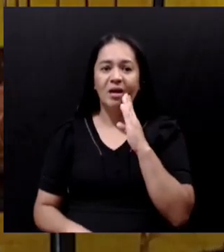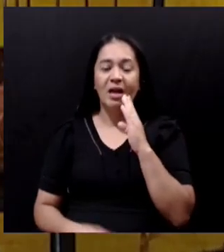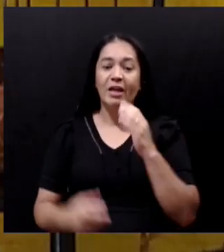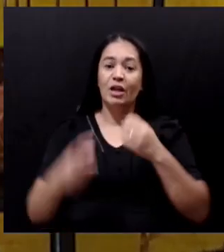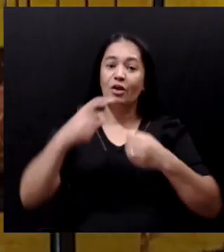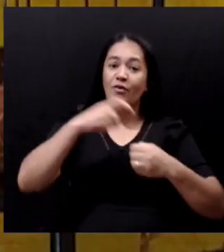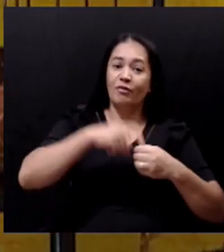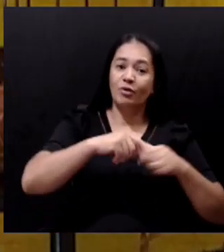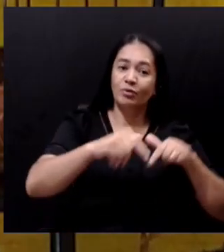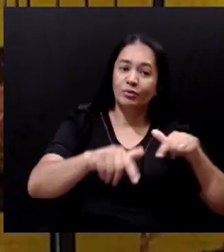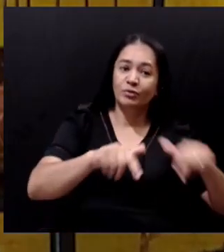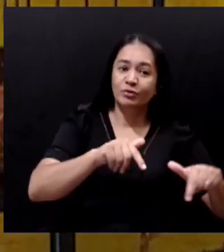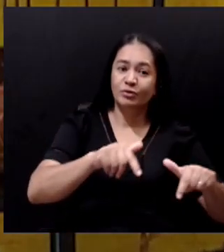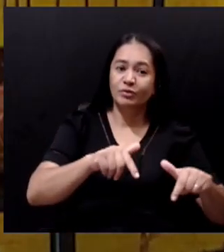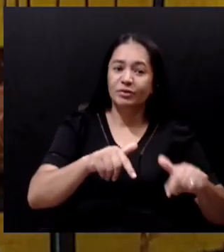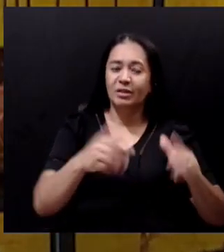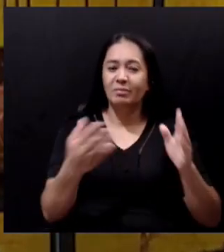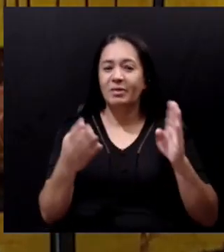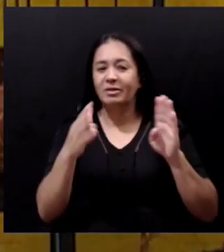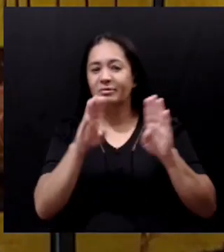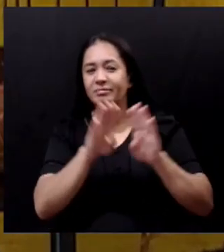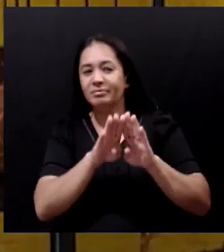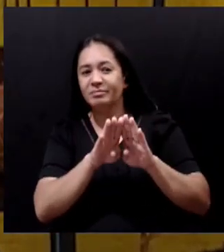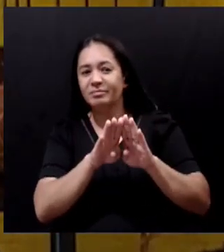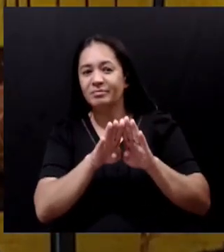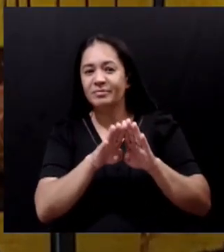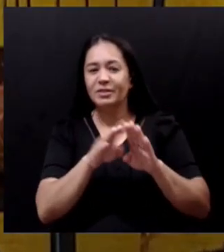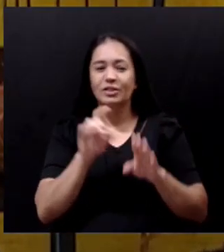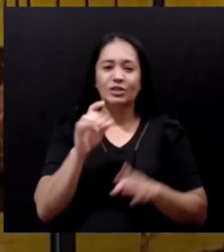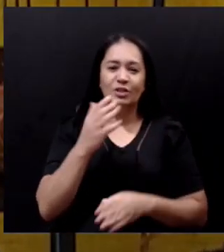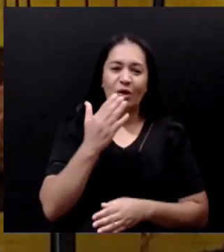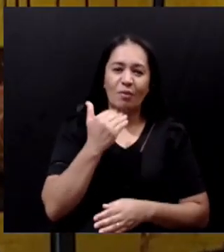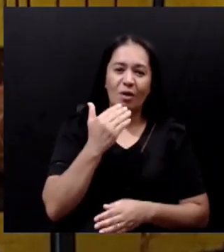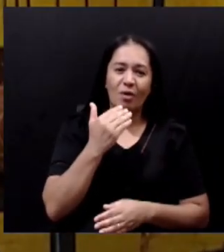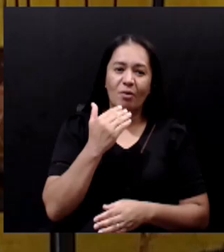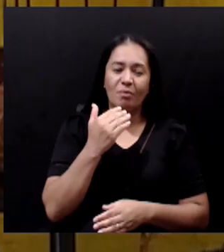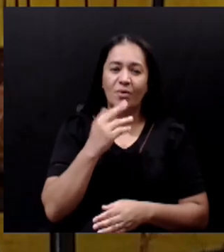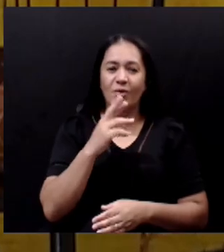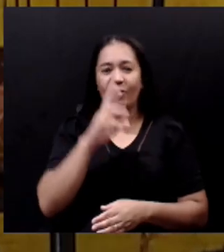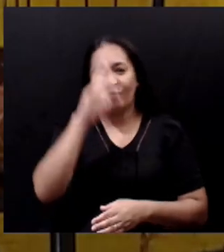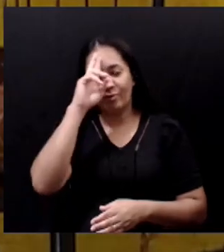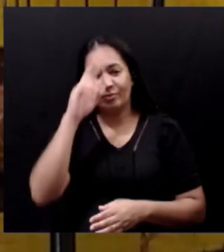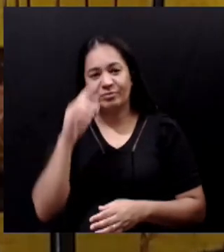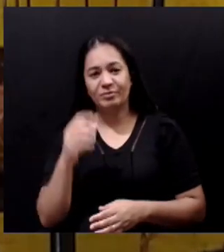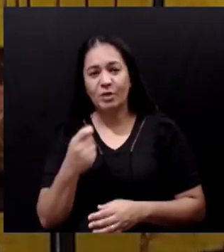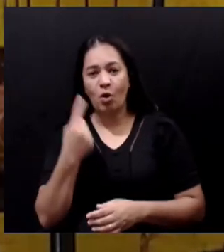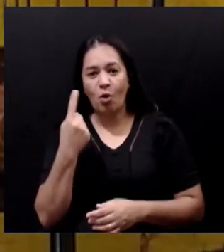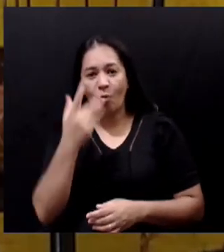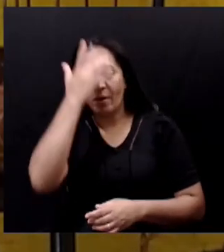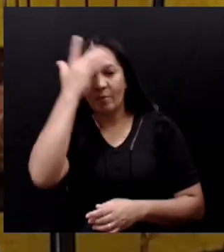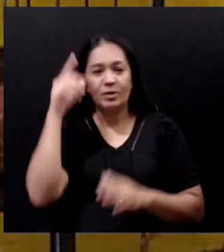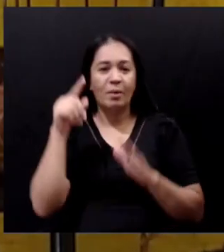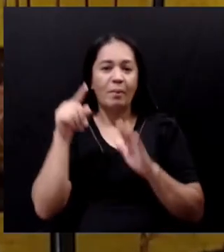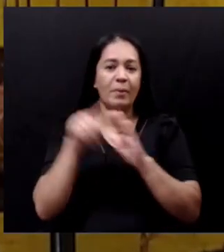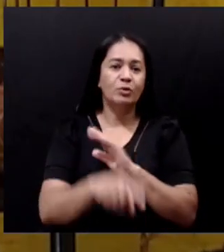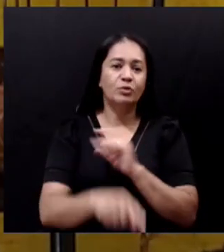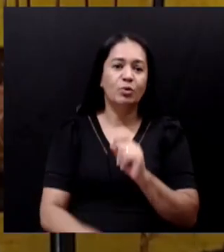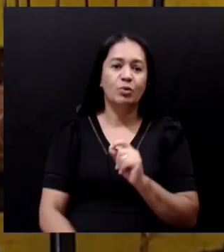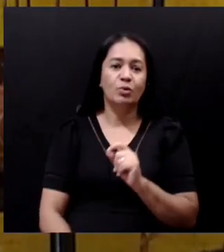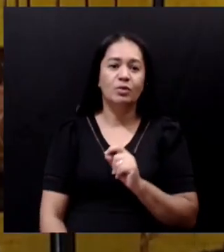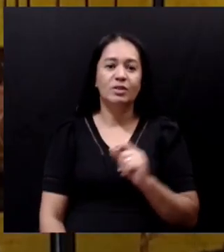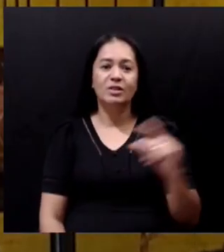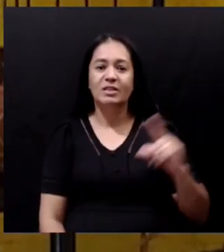meia porta, assim, sabe? Aquele almoço para ver se dava para funcionar. E uma pessoa perguntou se alguém tinha o